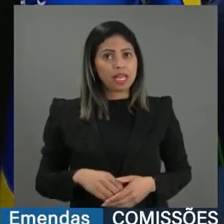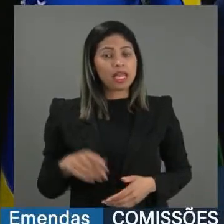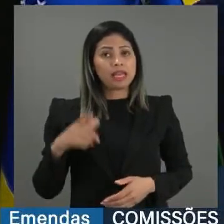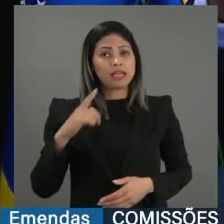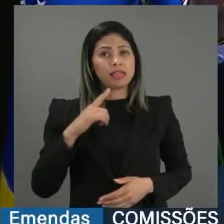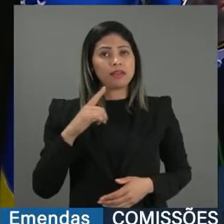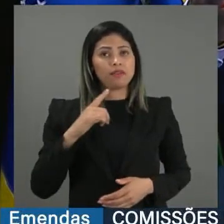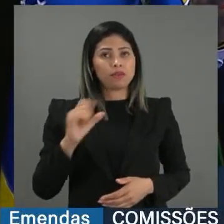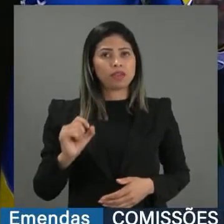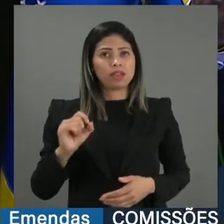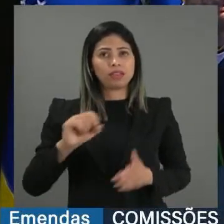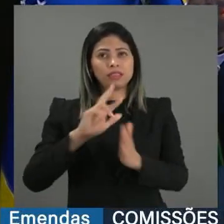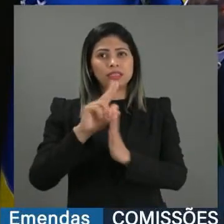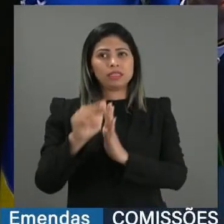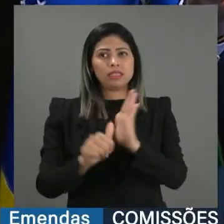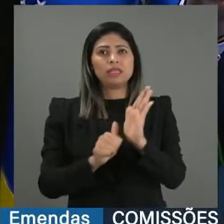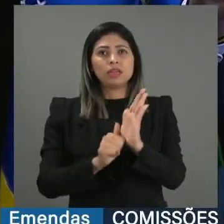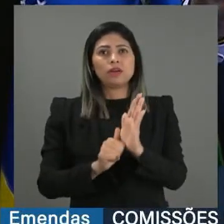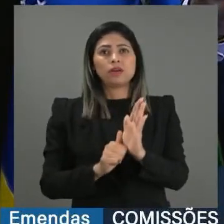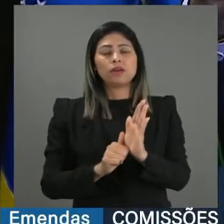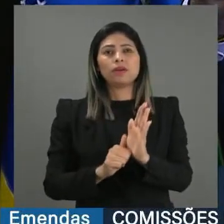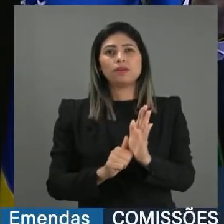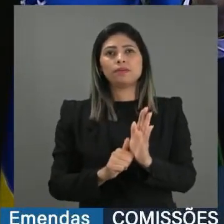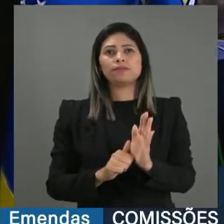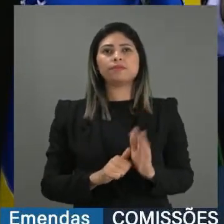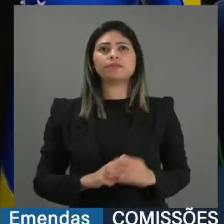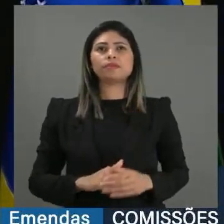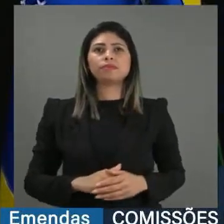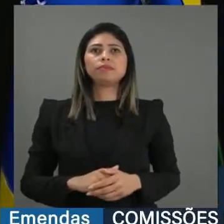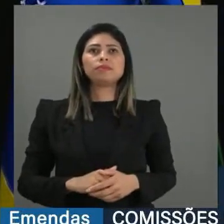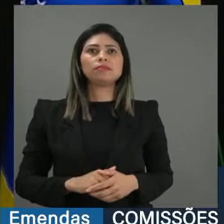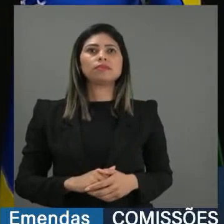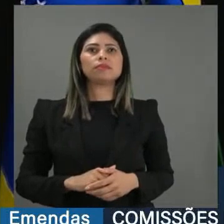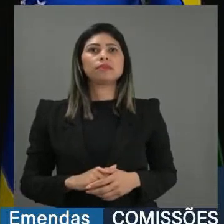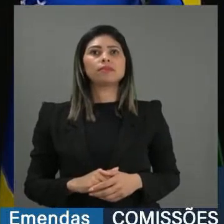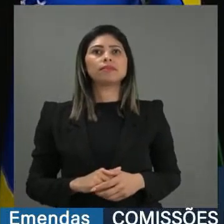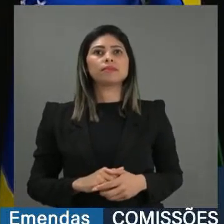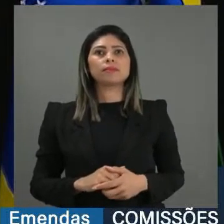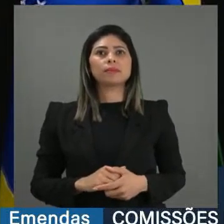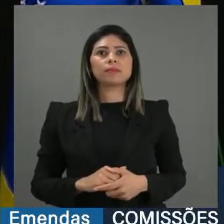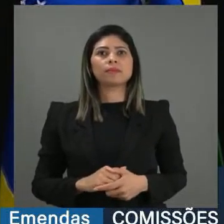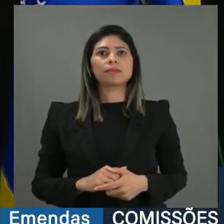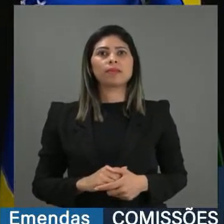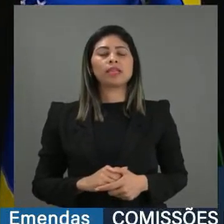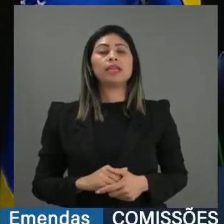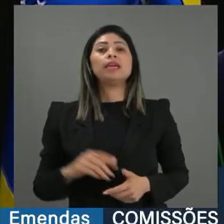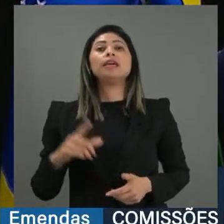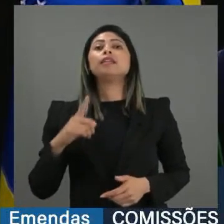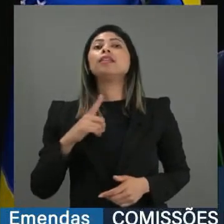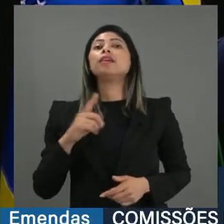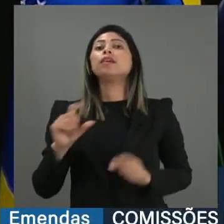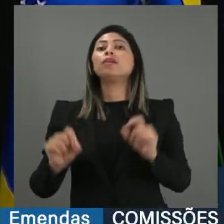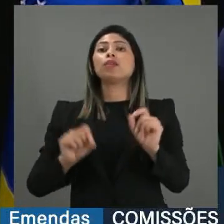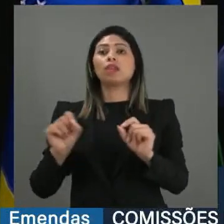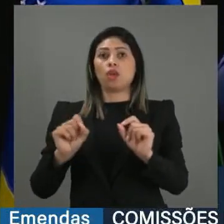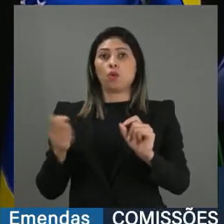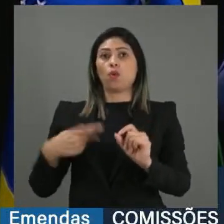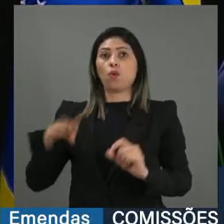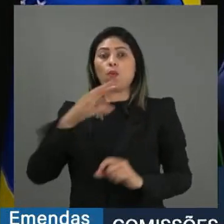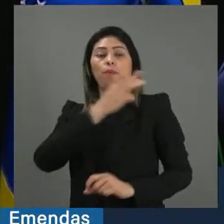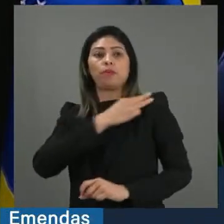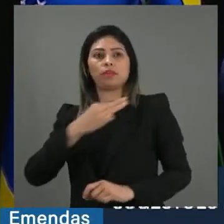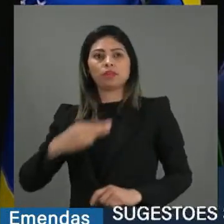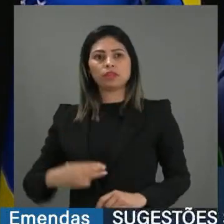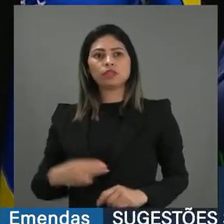Denúncias e denúncias de corrupção já. Aí, com o ministro das Comunicações, inclusive, tem um